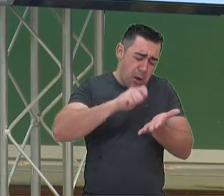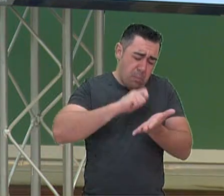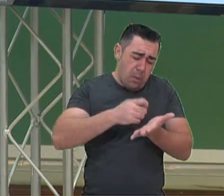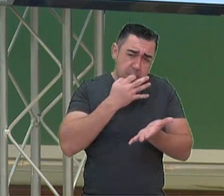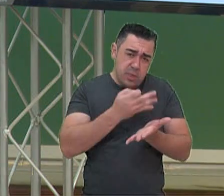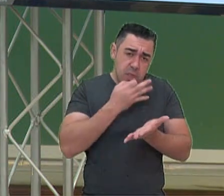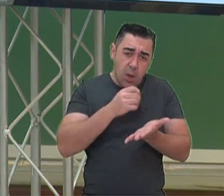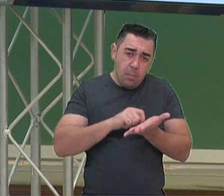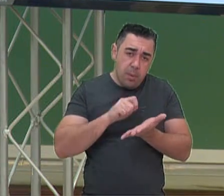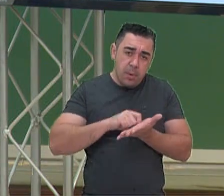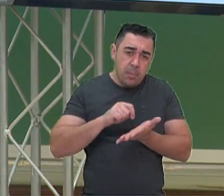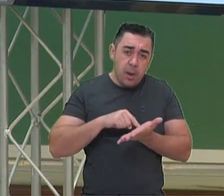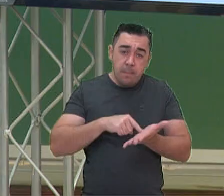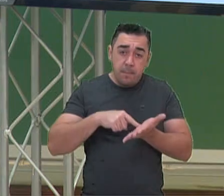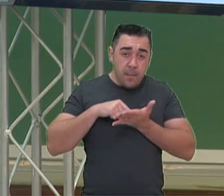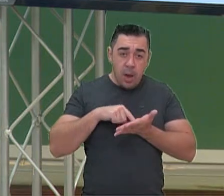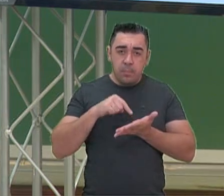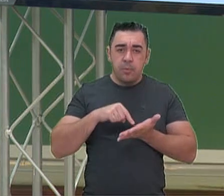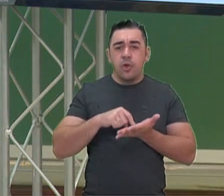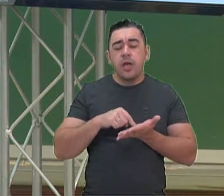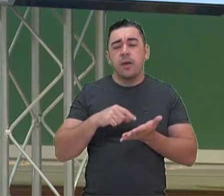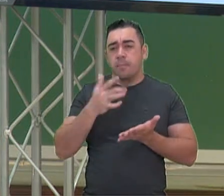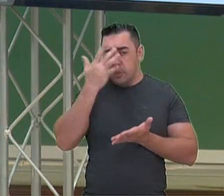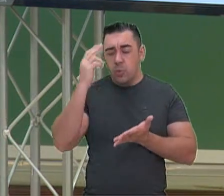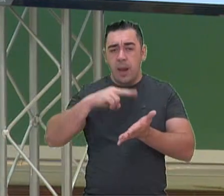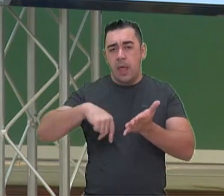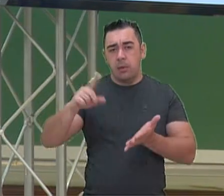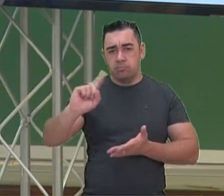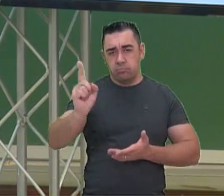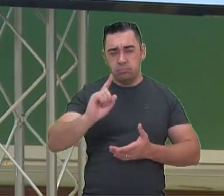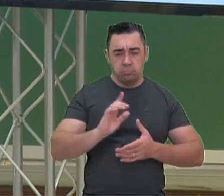porque ali ninguém vai contestar, não é verdade?